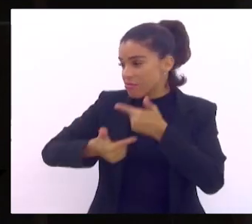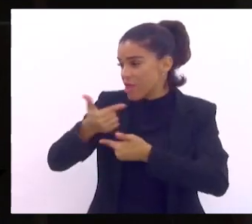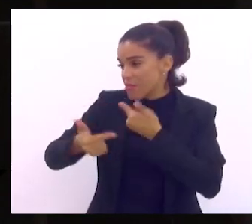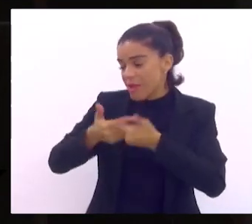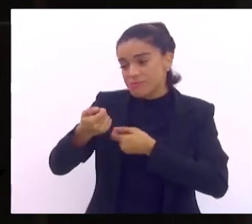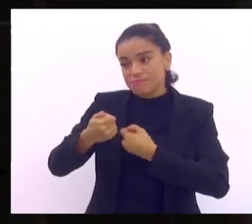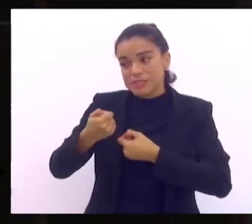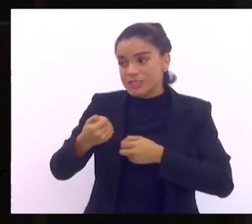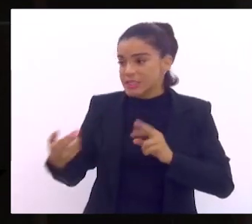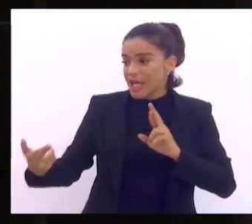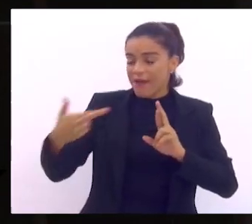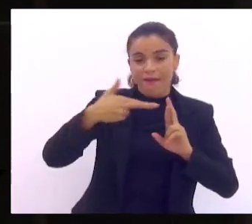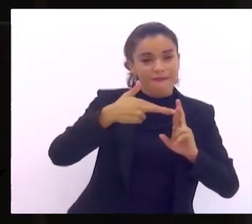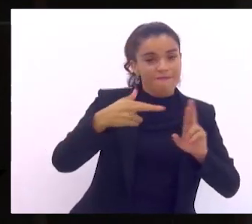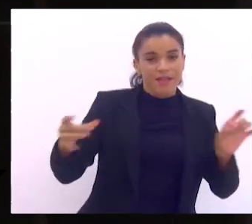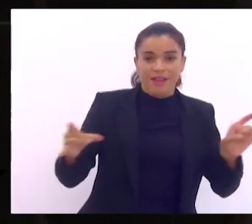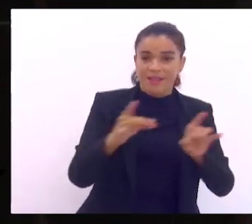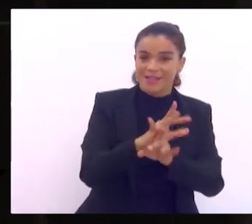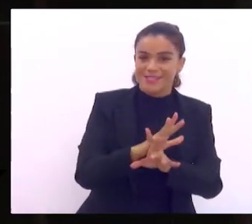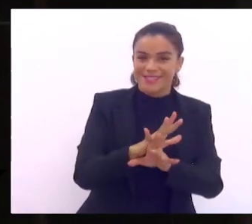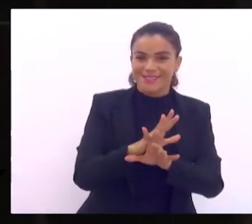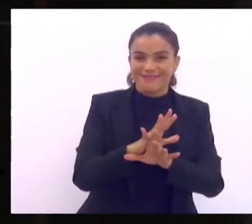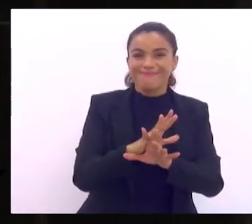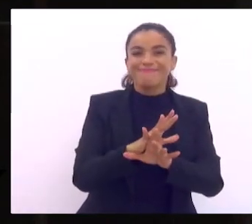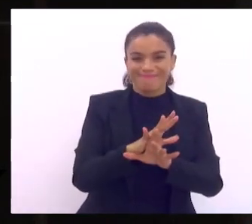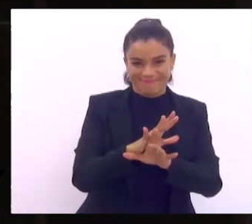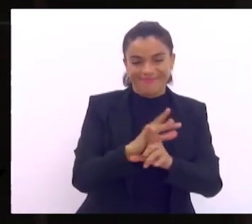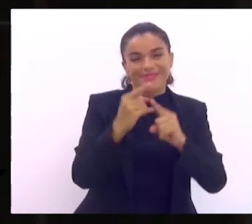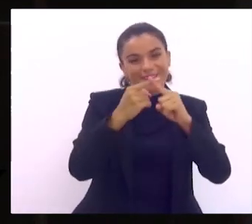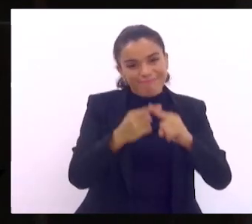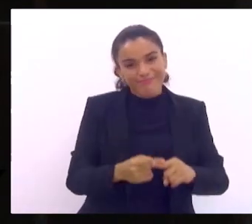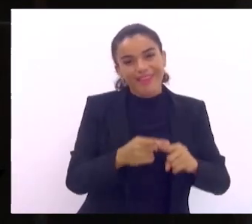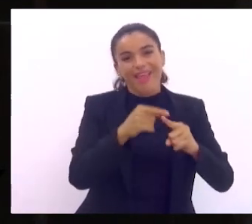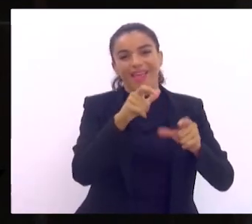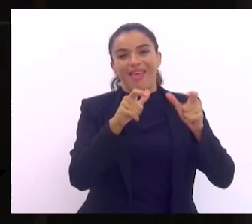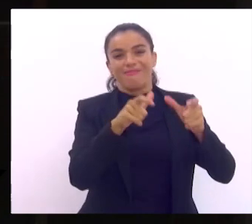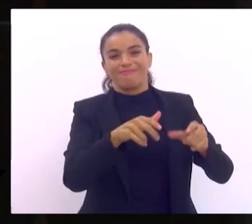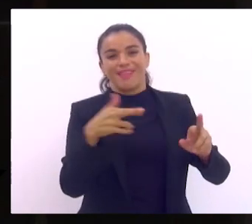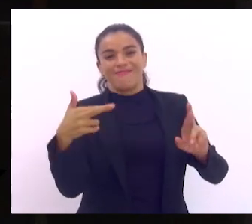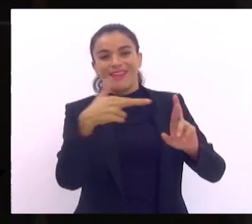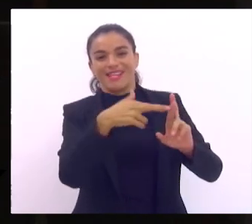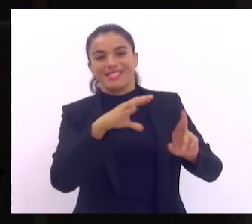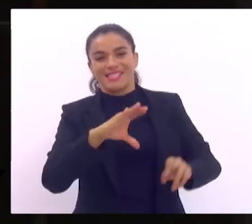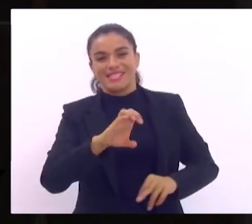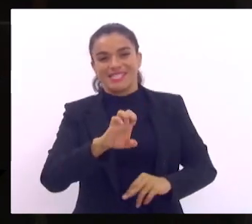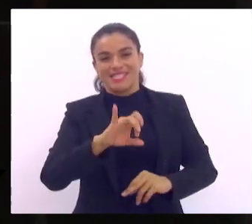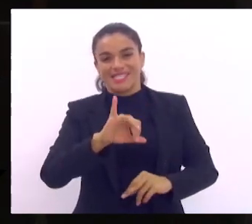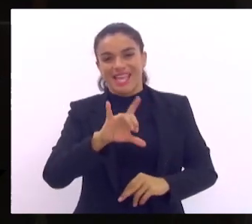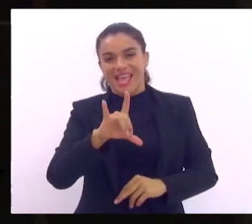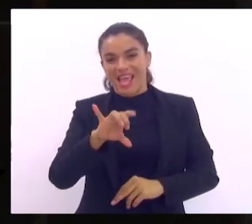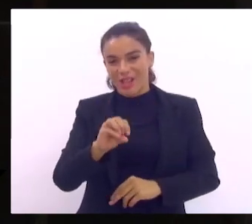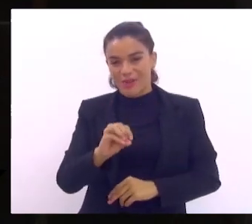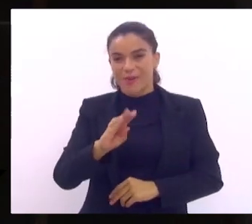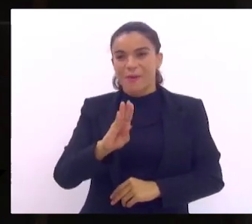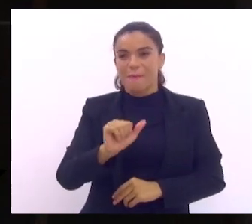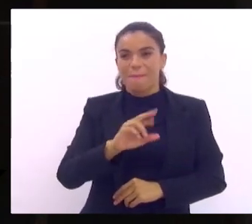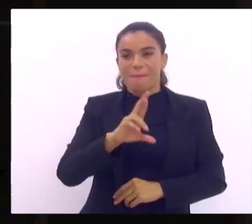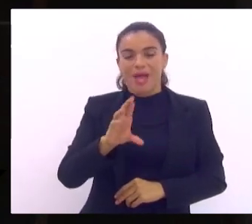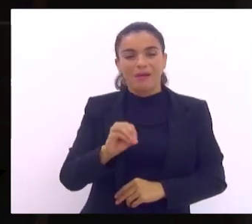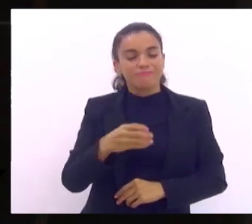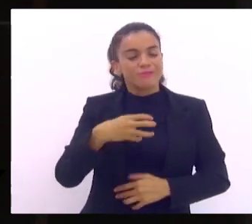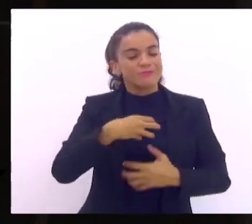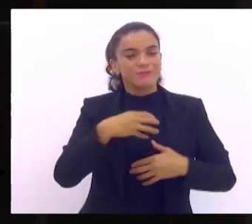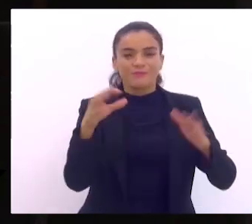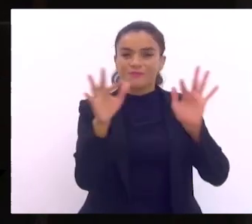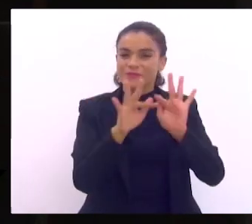nossa referência que vai juntar tudo isso, que é o Célio de Barros, né? Então, assim, fico extremamente feliz